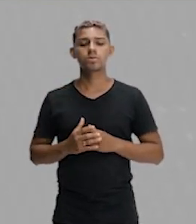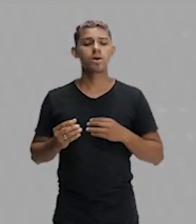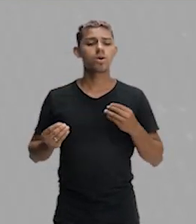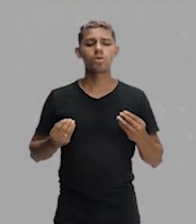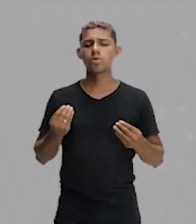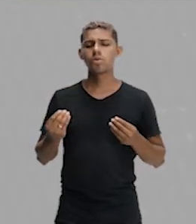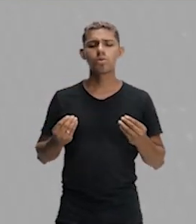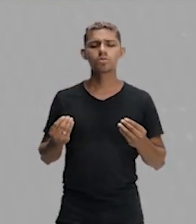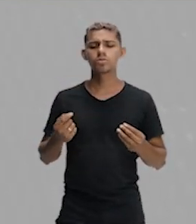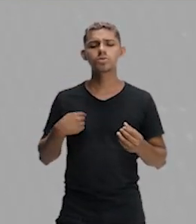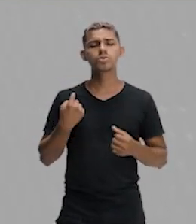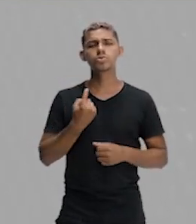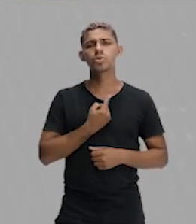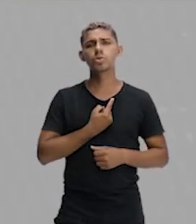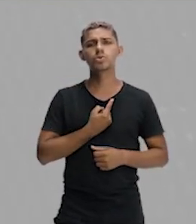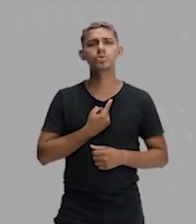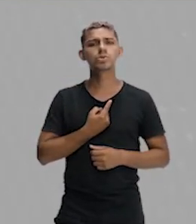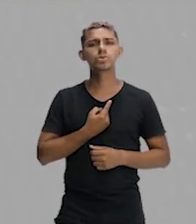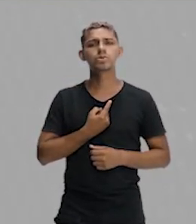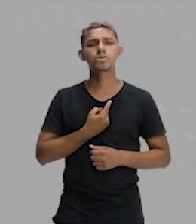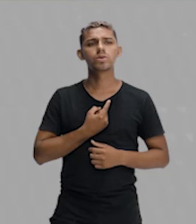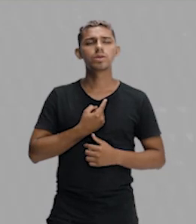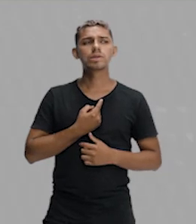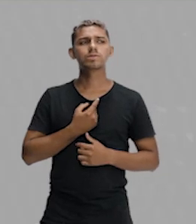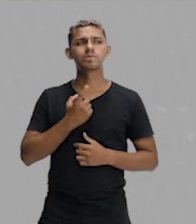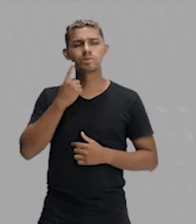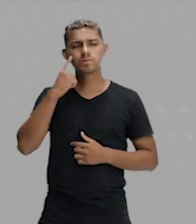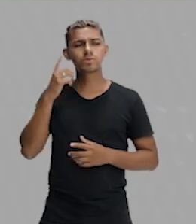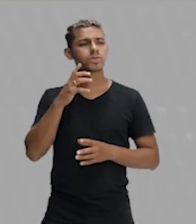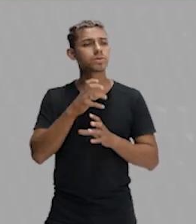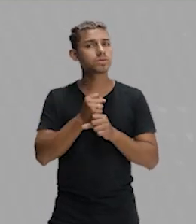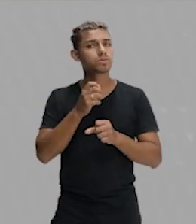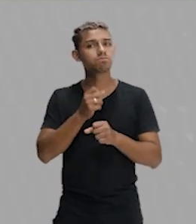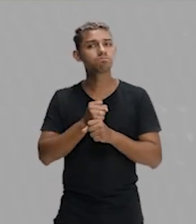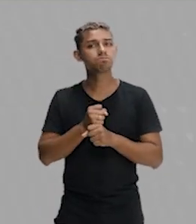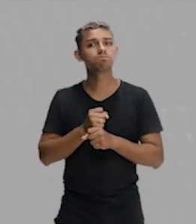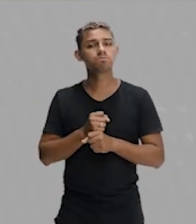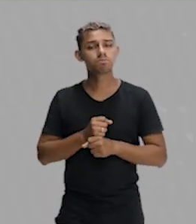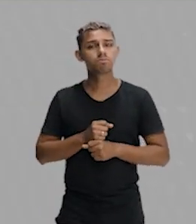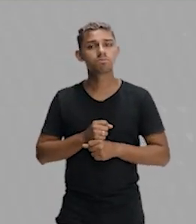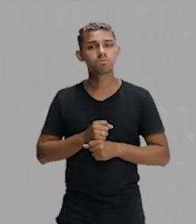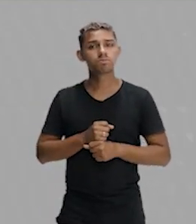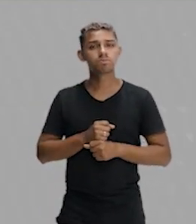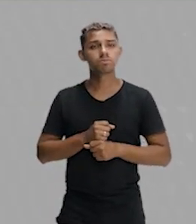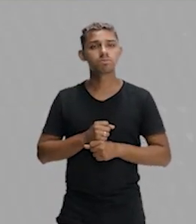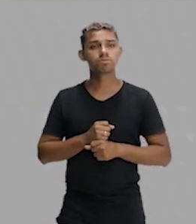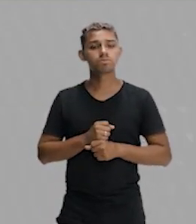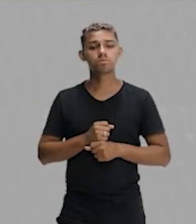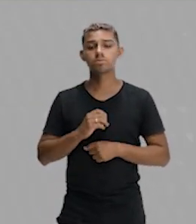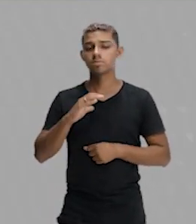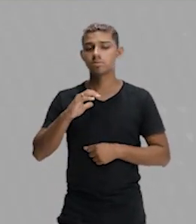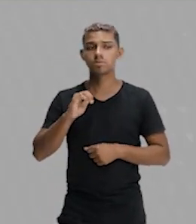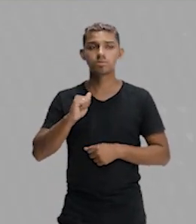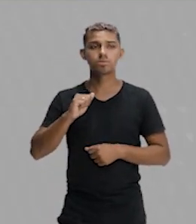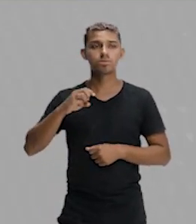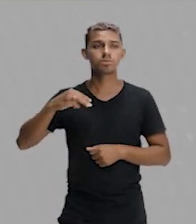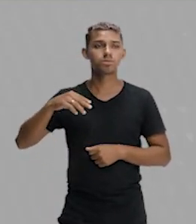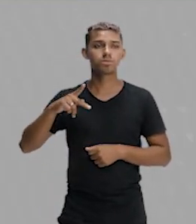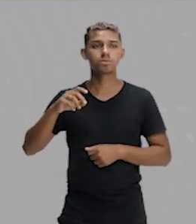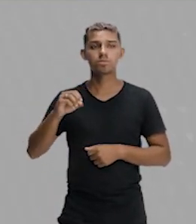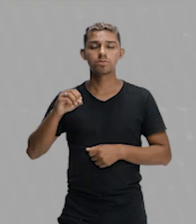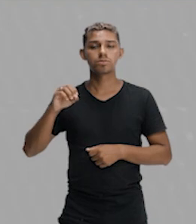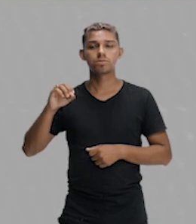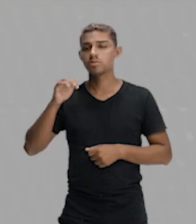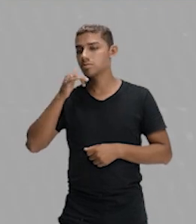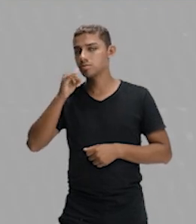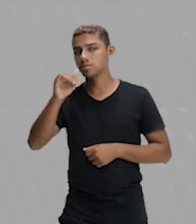como é que nós iremos calcular esse campo elétrico constante aí entre as placas?